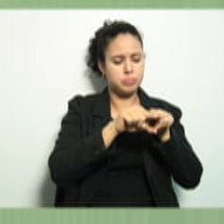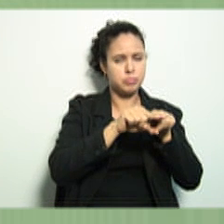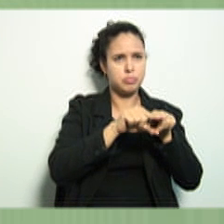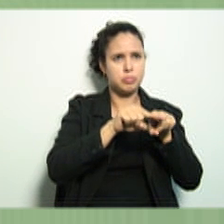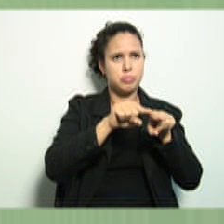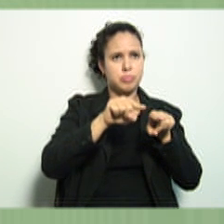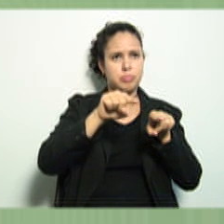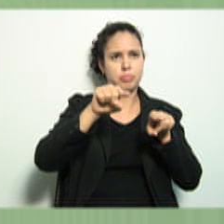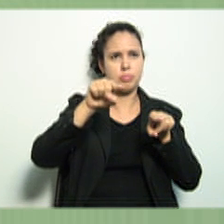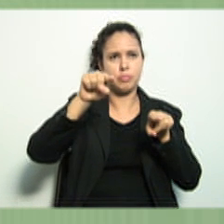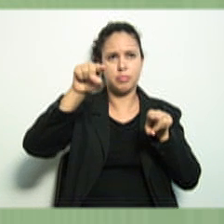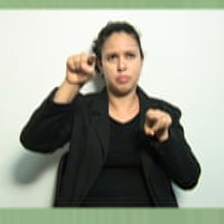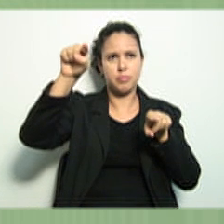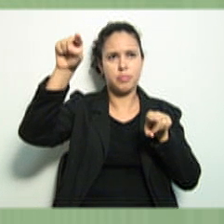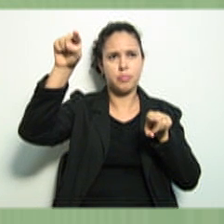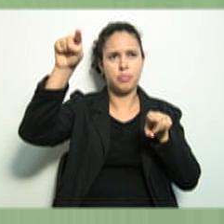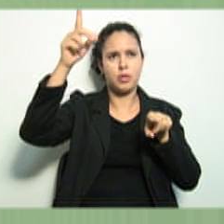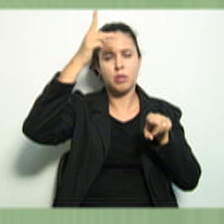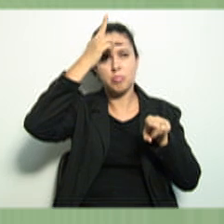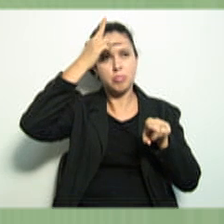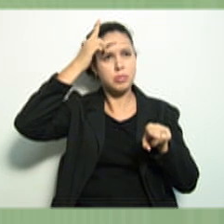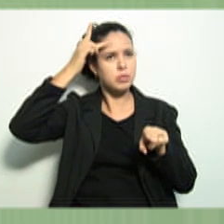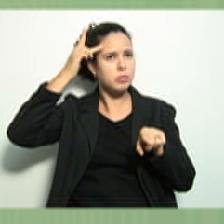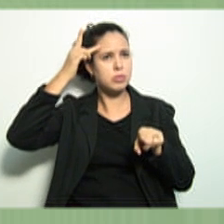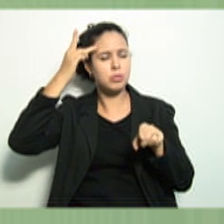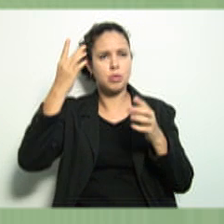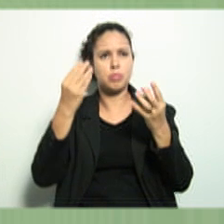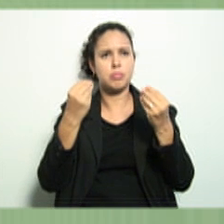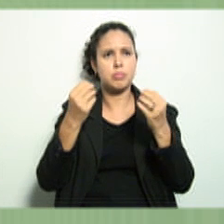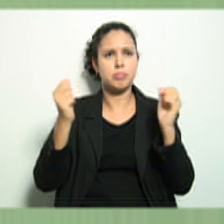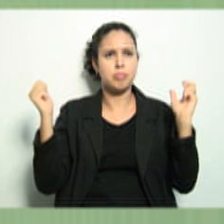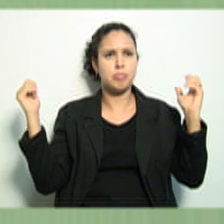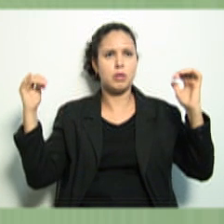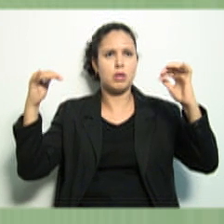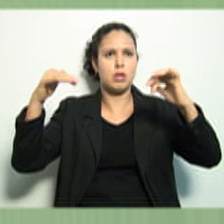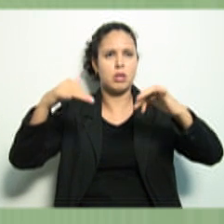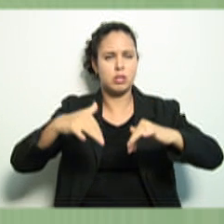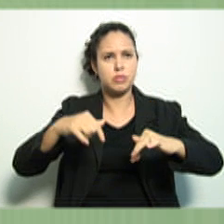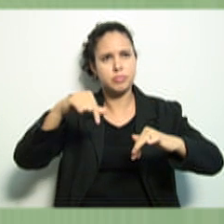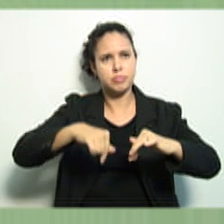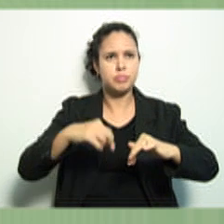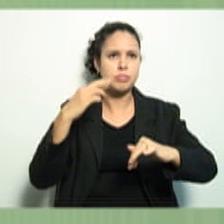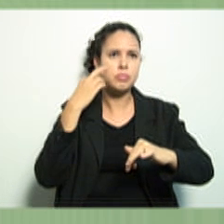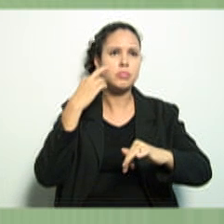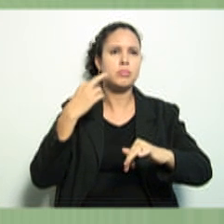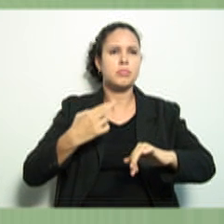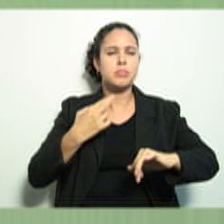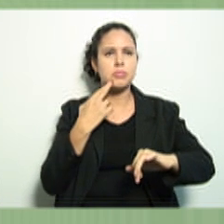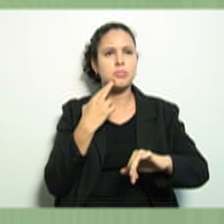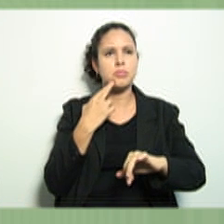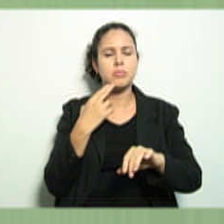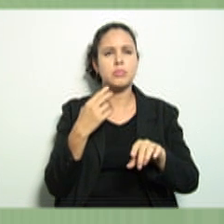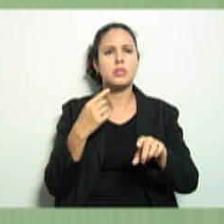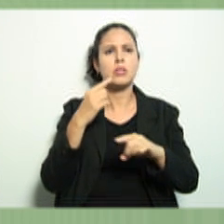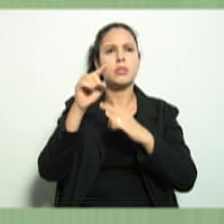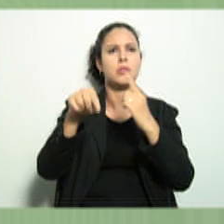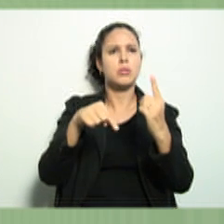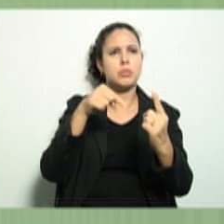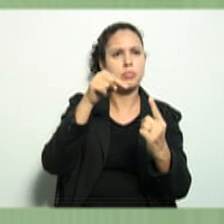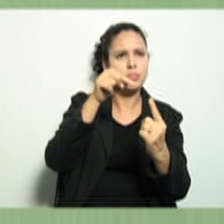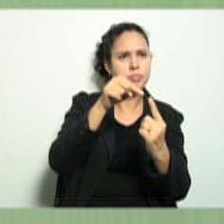pessoas que acabou vindo para a nossa região, também na perspectiva, com o